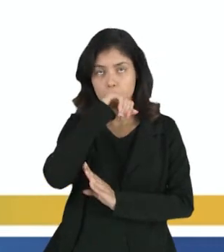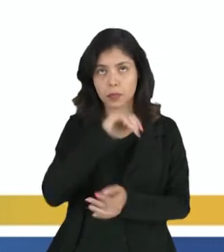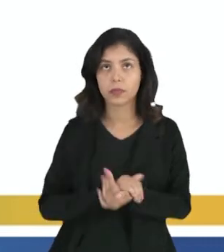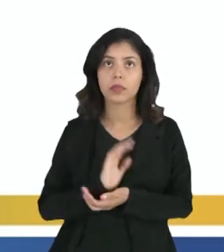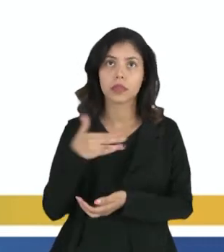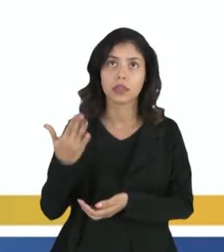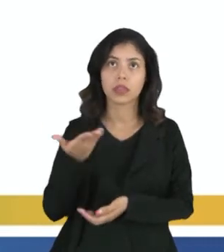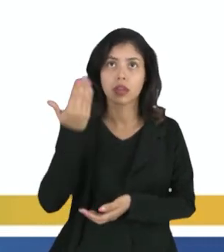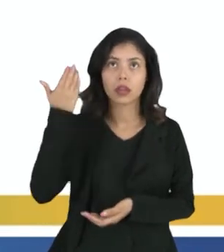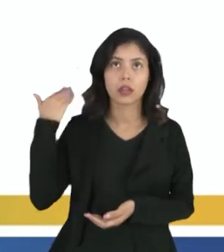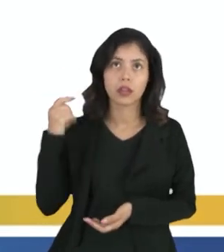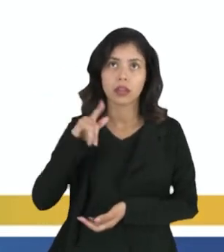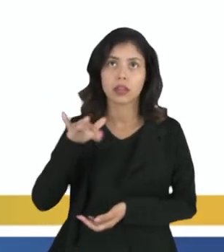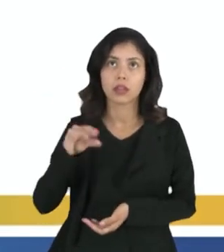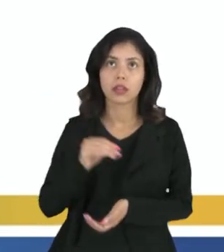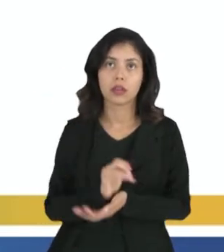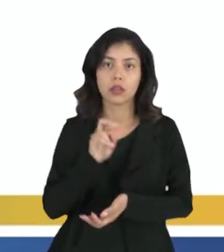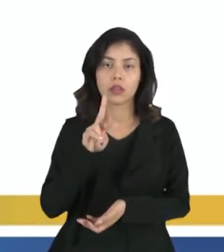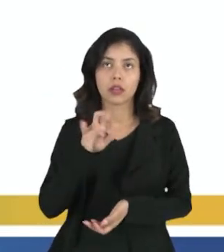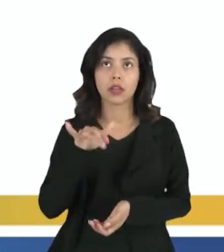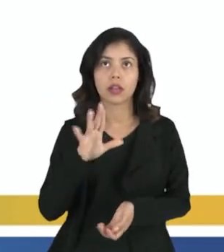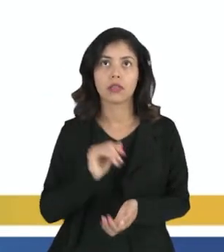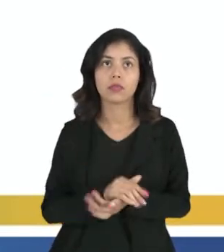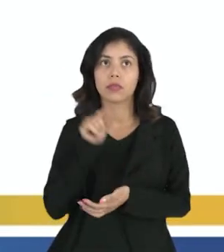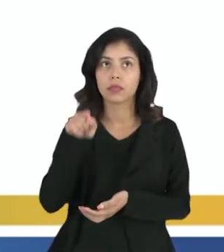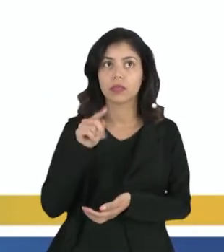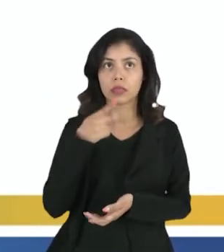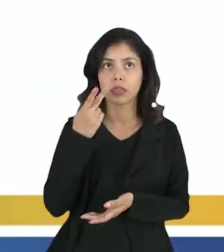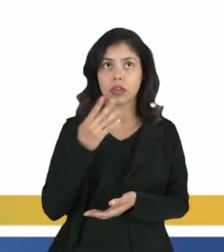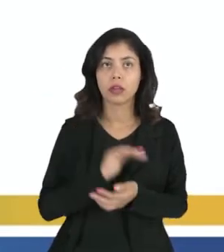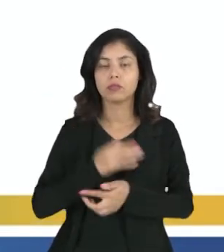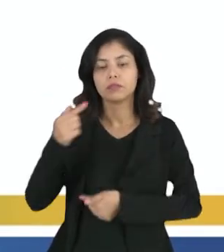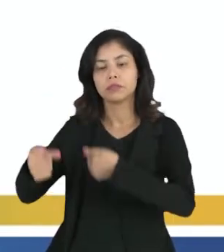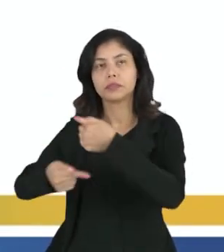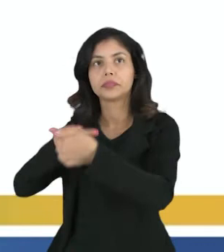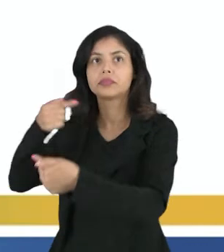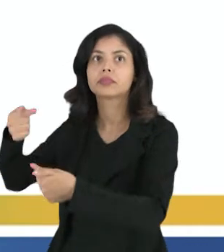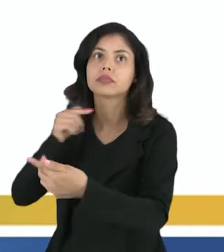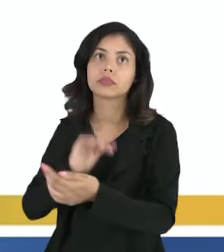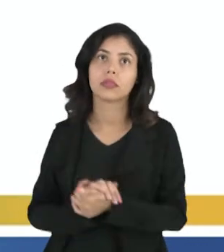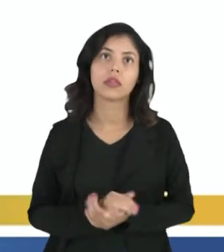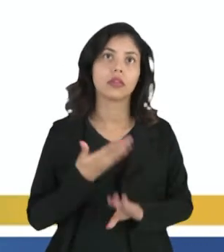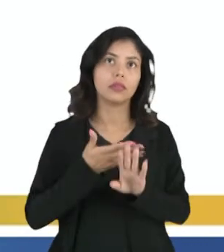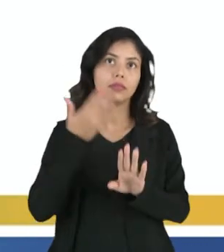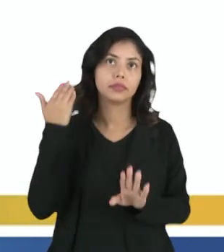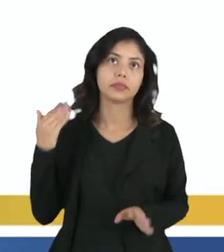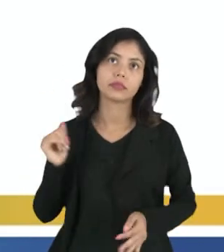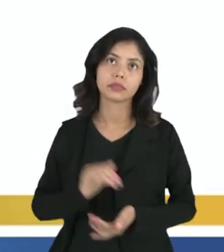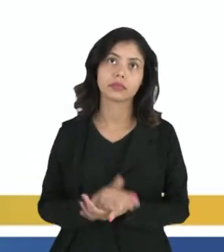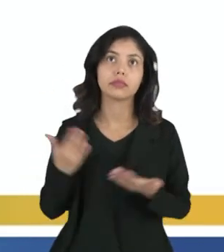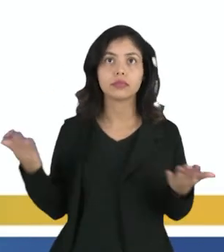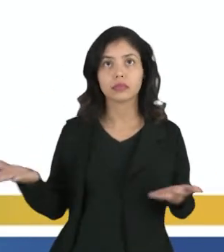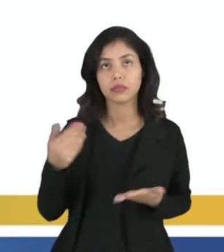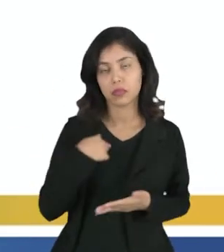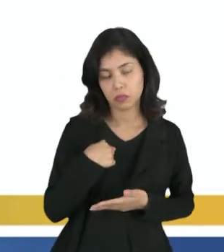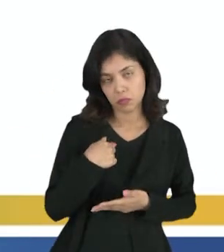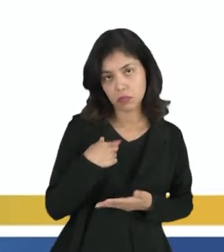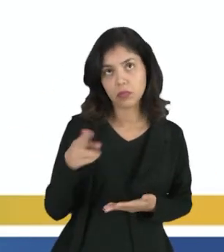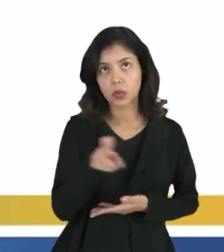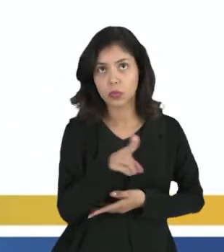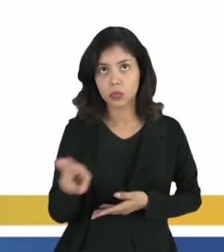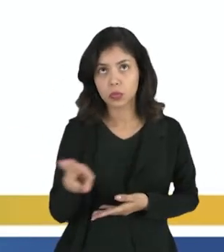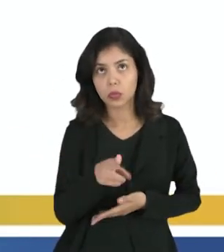desde quando havia Lispector na Ucrânia. Ele disse que há gerações e gerações anteriores. Eu